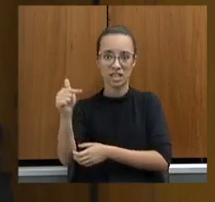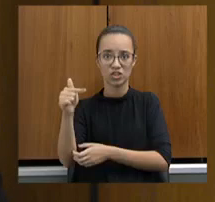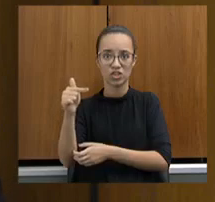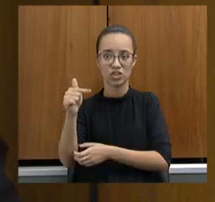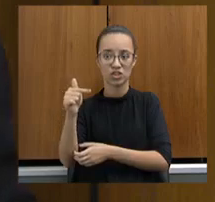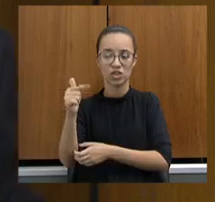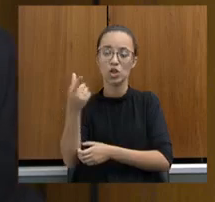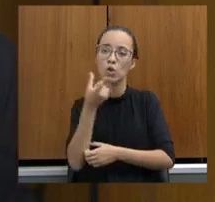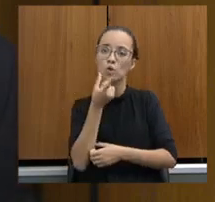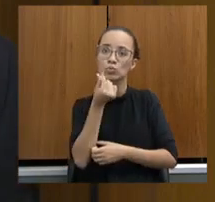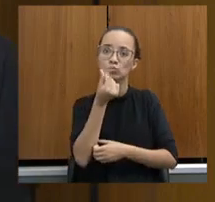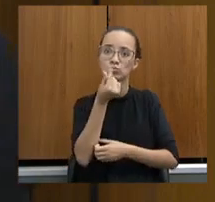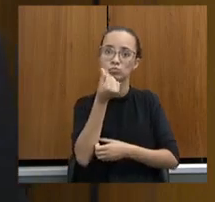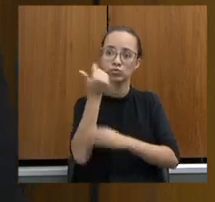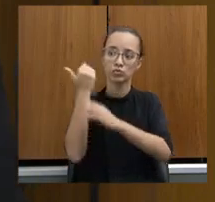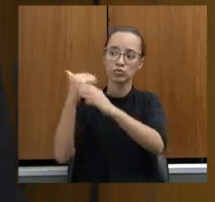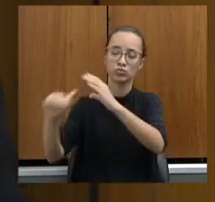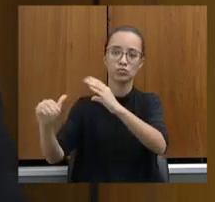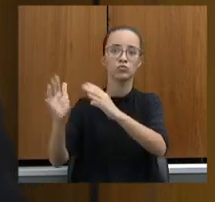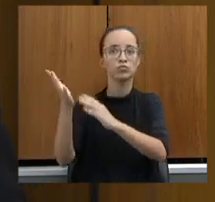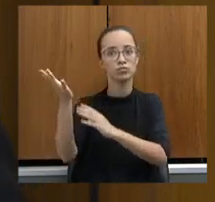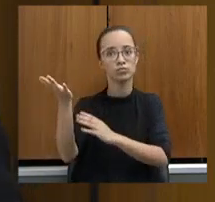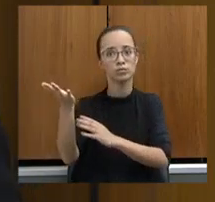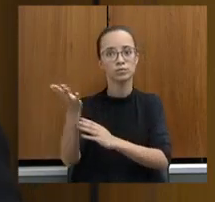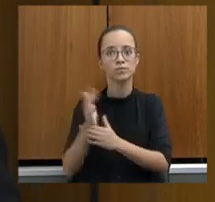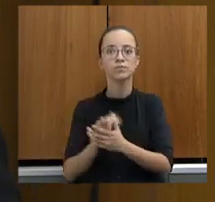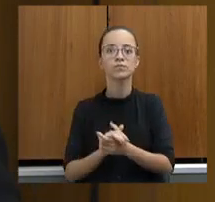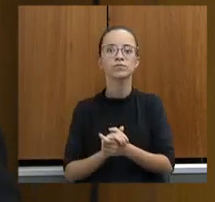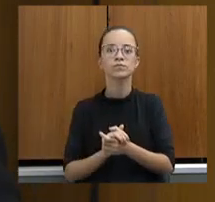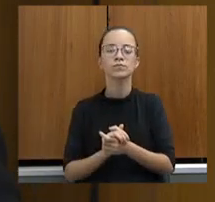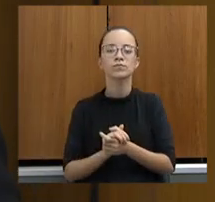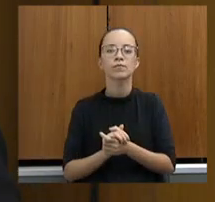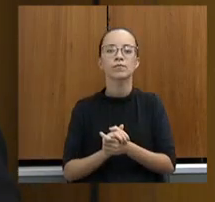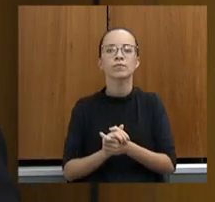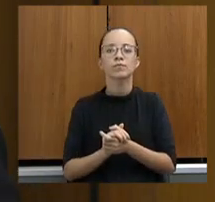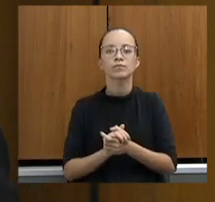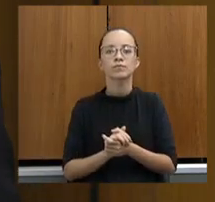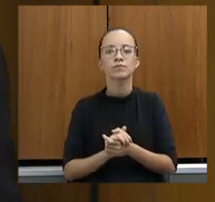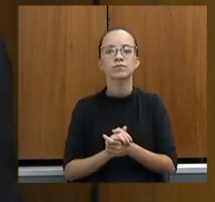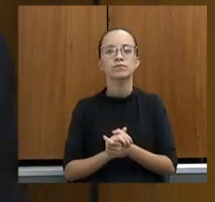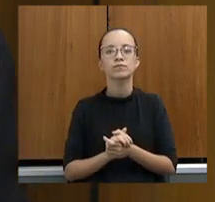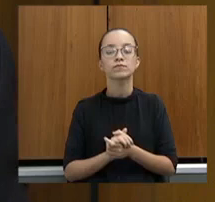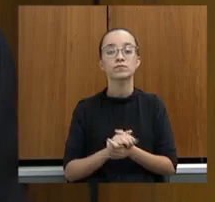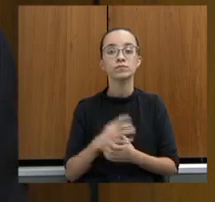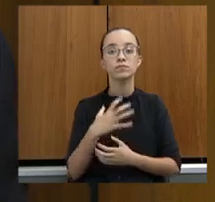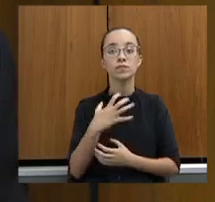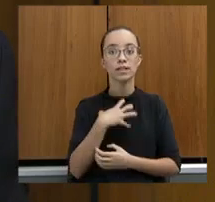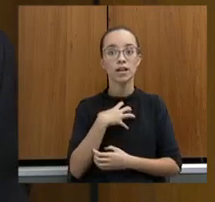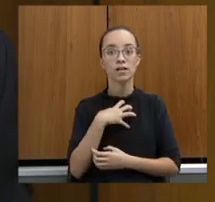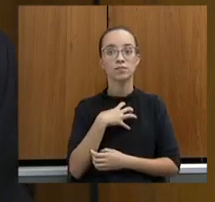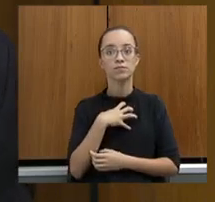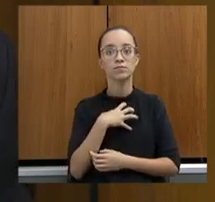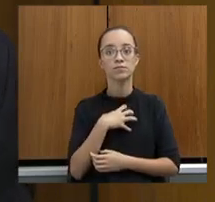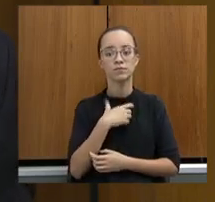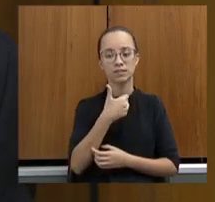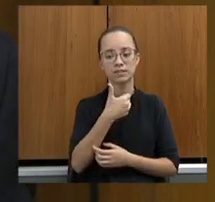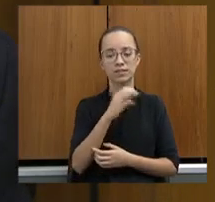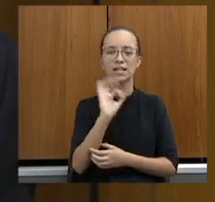da do dinheiro da renovação da Vale e a Bahia